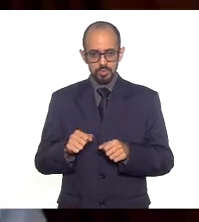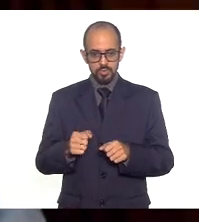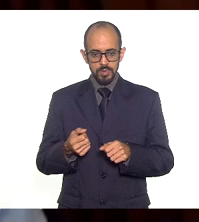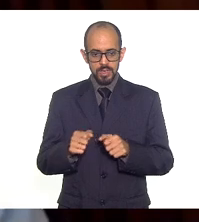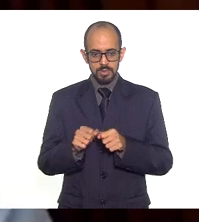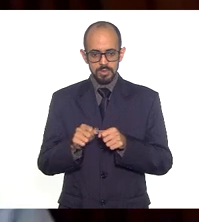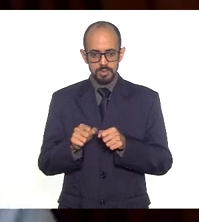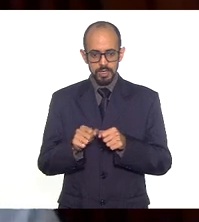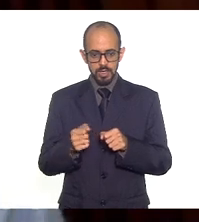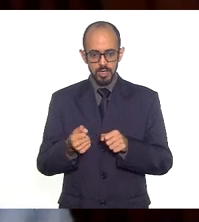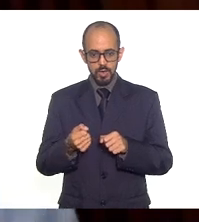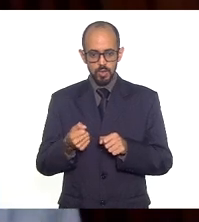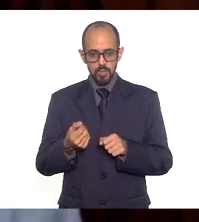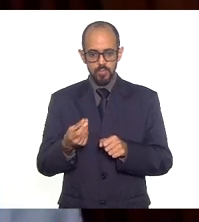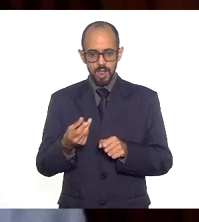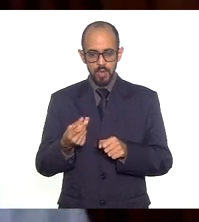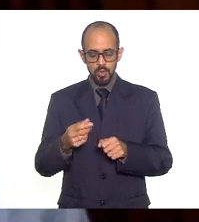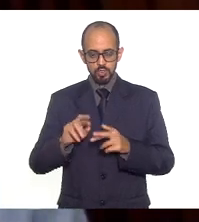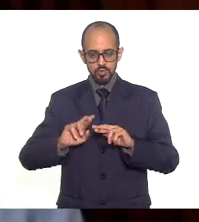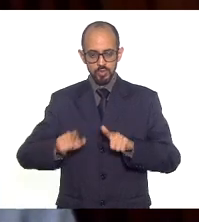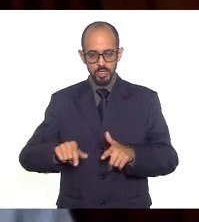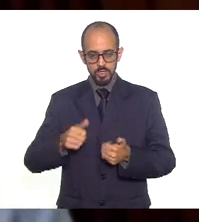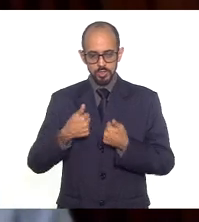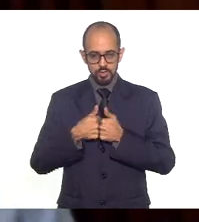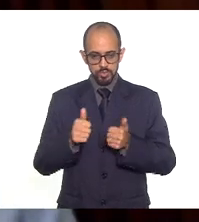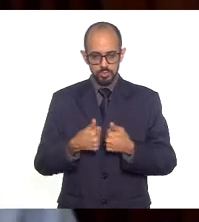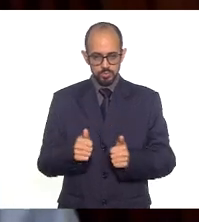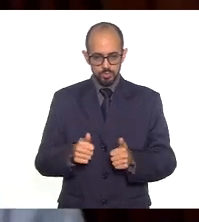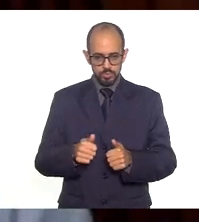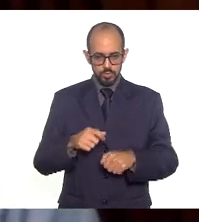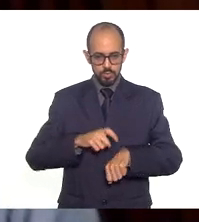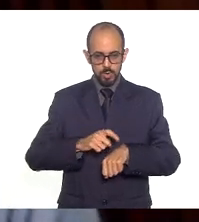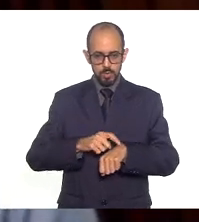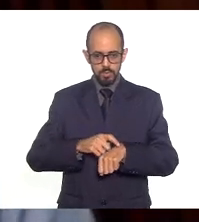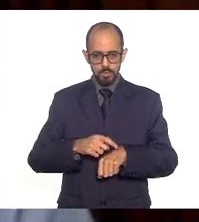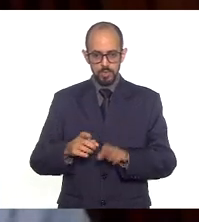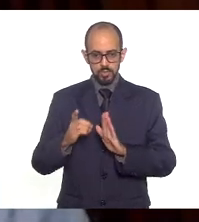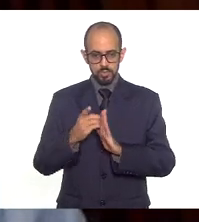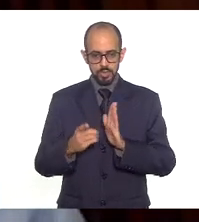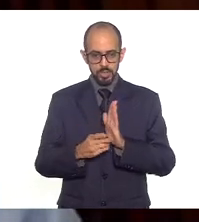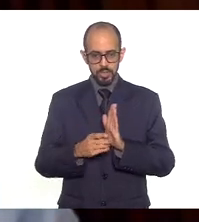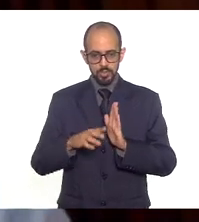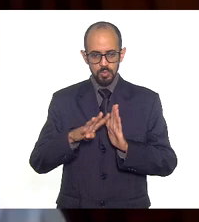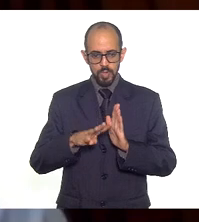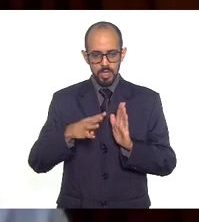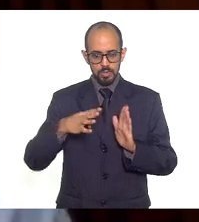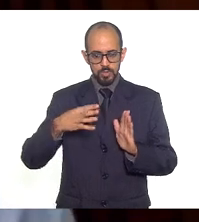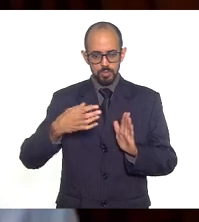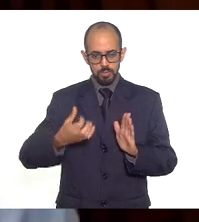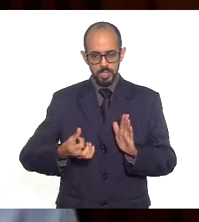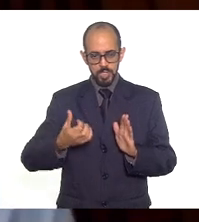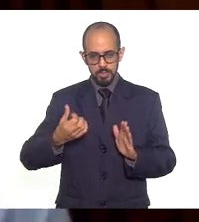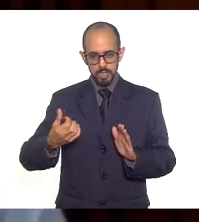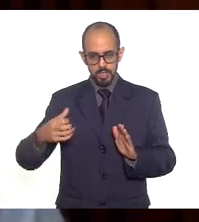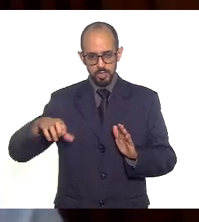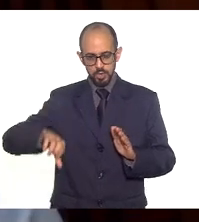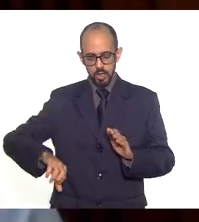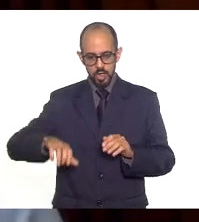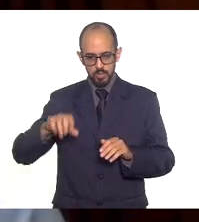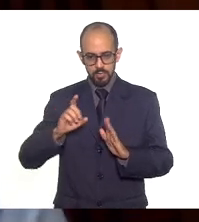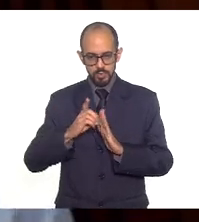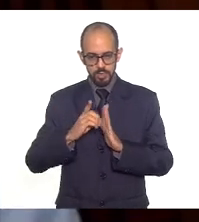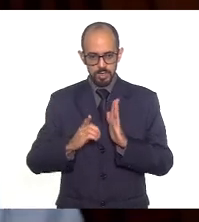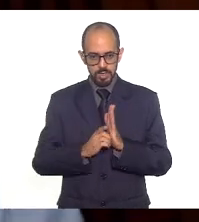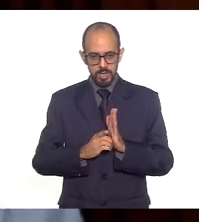nos modais de transporte do Estado do Rio de Janeiro durante a vigência do Decreto 46984, de 20 de março de 2020, que decreta